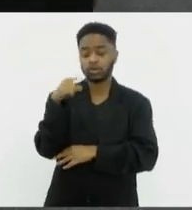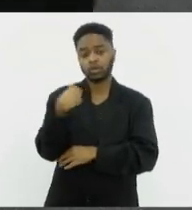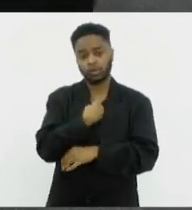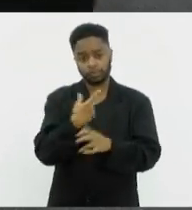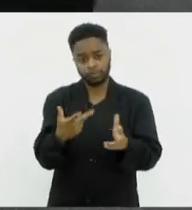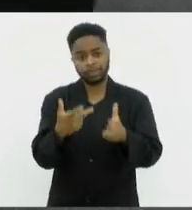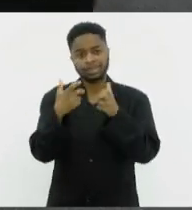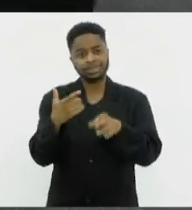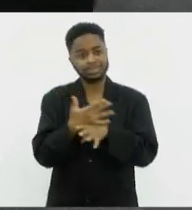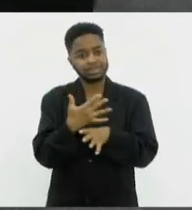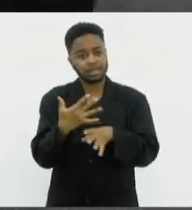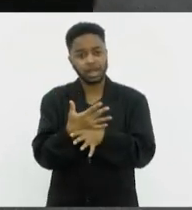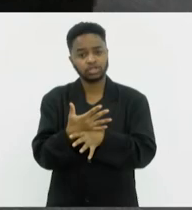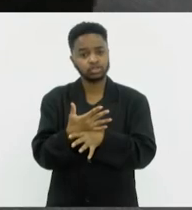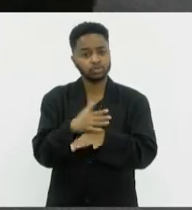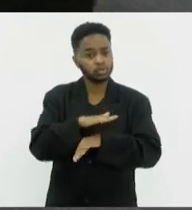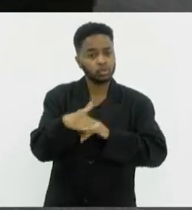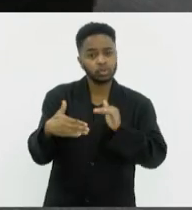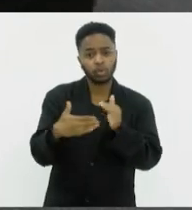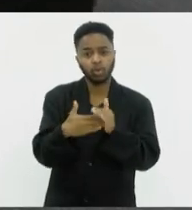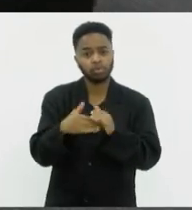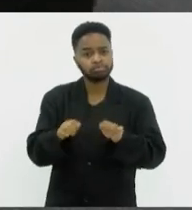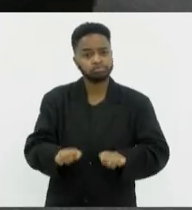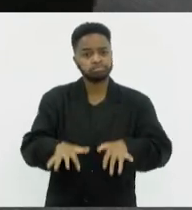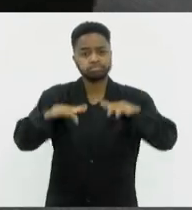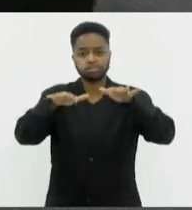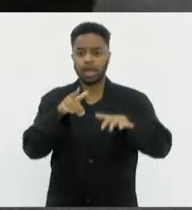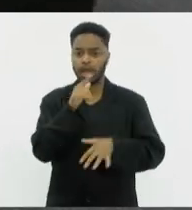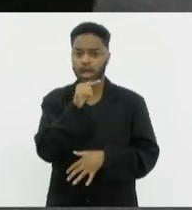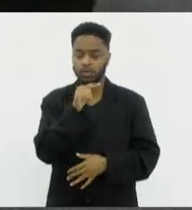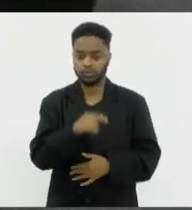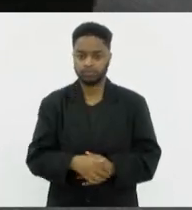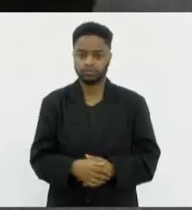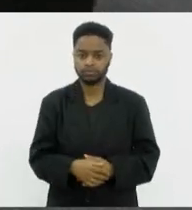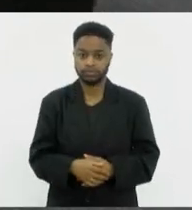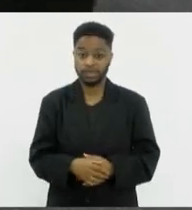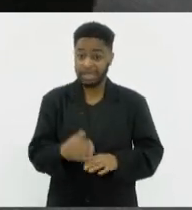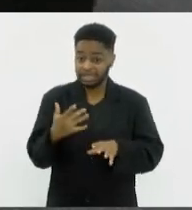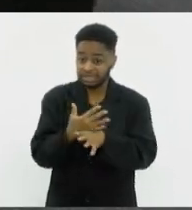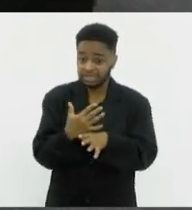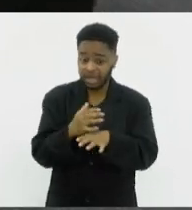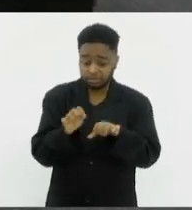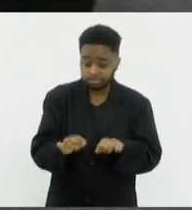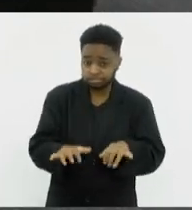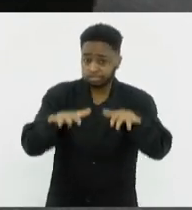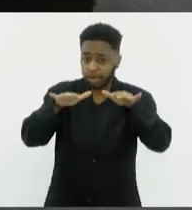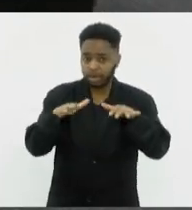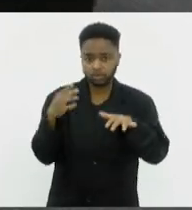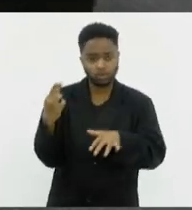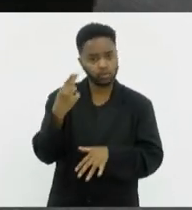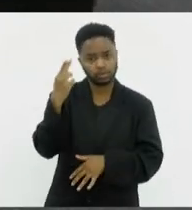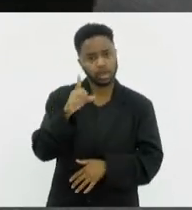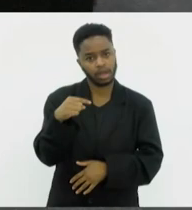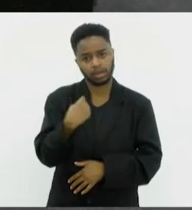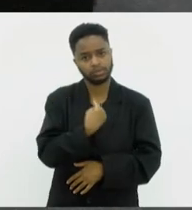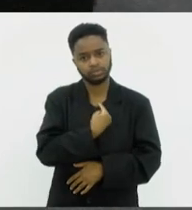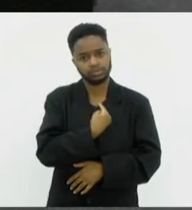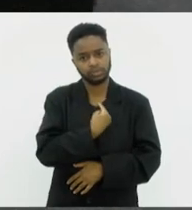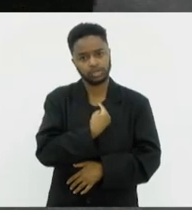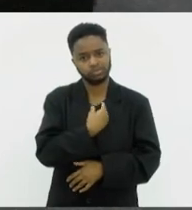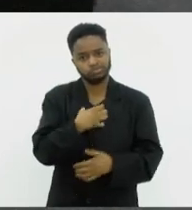vendo cidades inteiras cobertas de água. Cidades inteiras. Não é possível que isso não